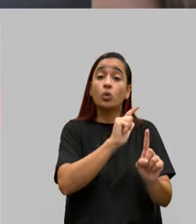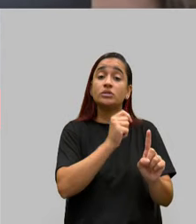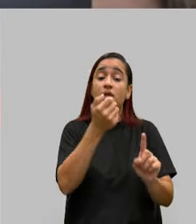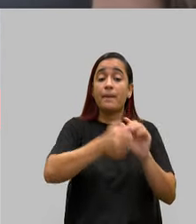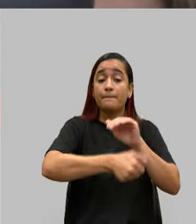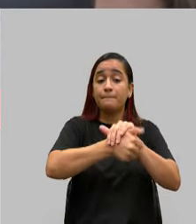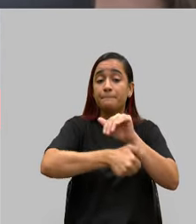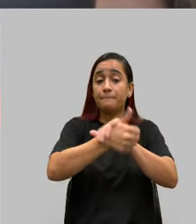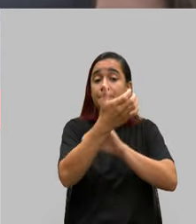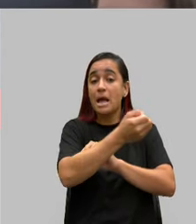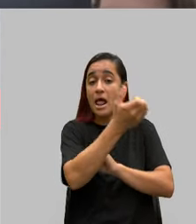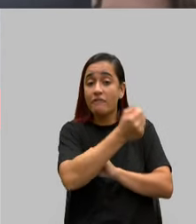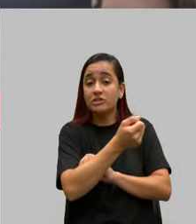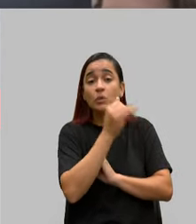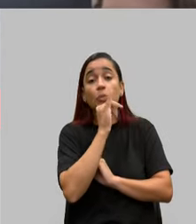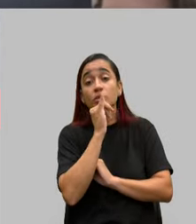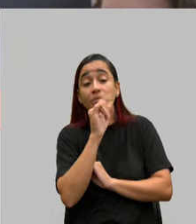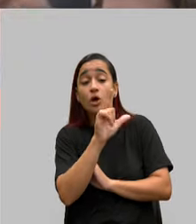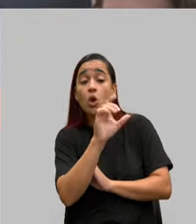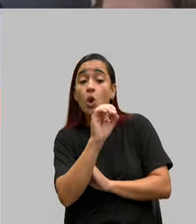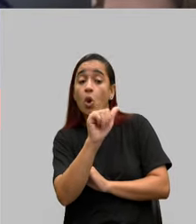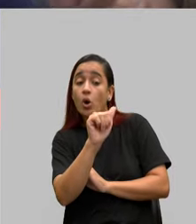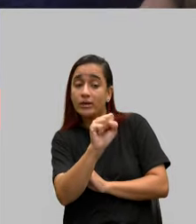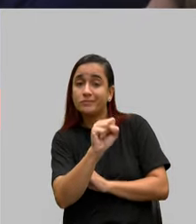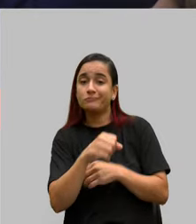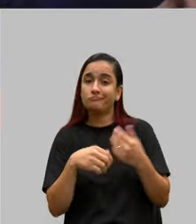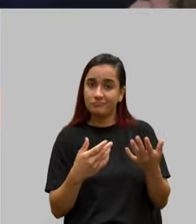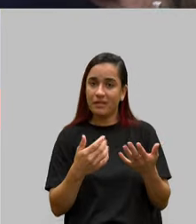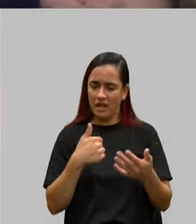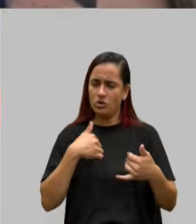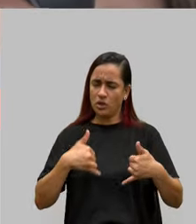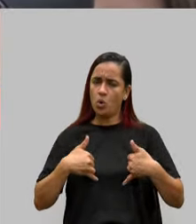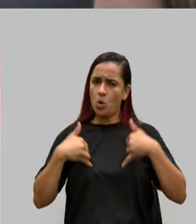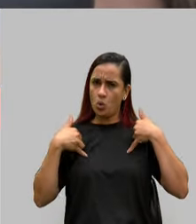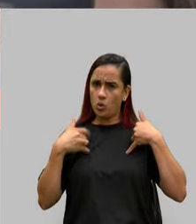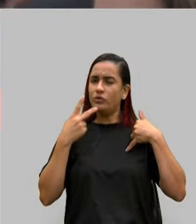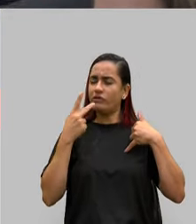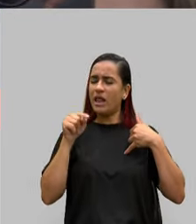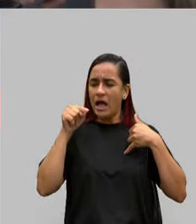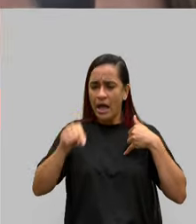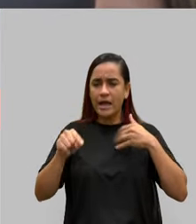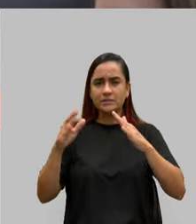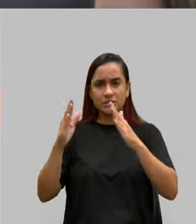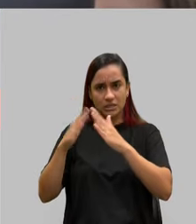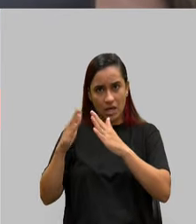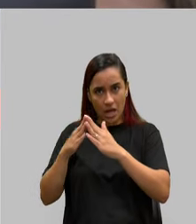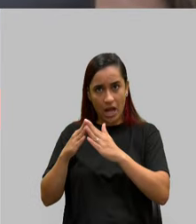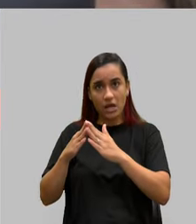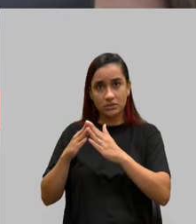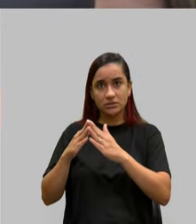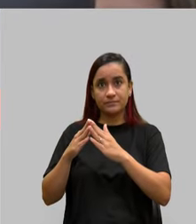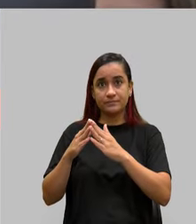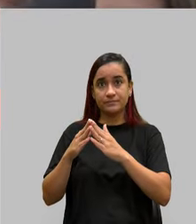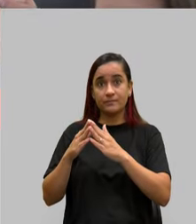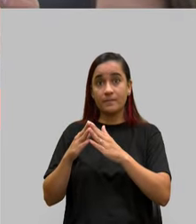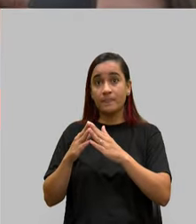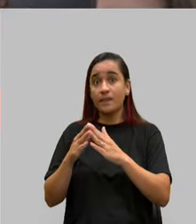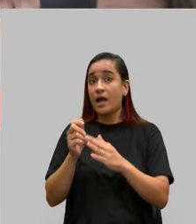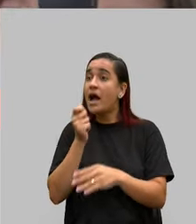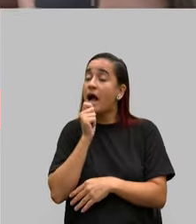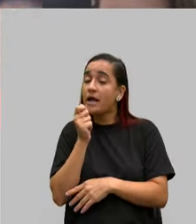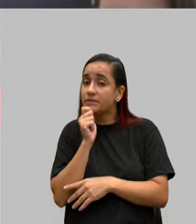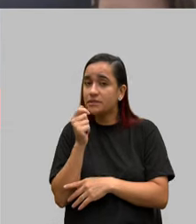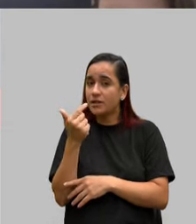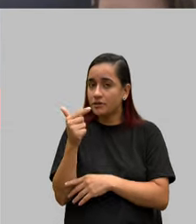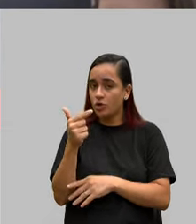exemplo não é eu tenho muito orgulho dessa Bandeira e de dizer que essa casa Apesar Bia de não ter ainda um